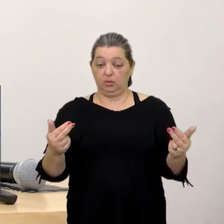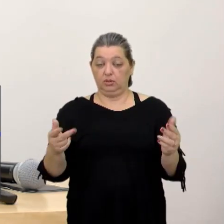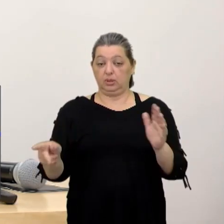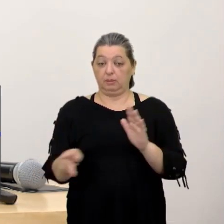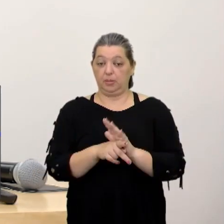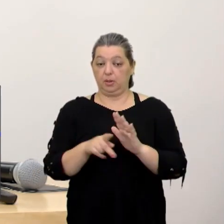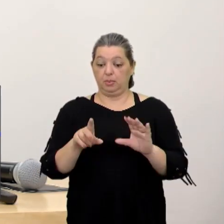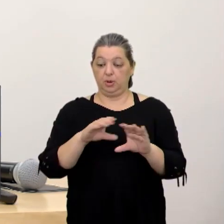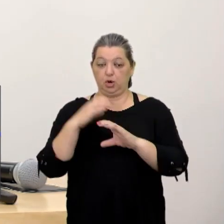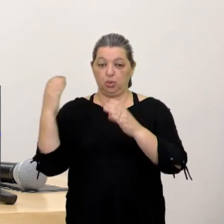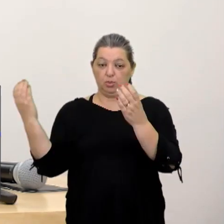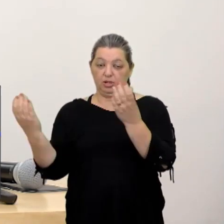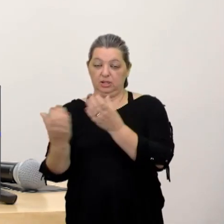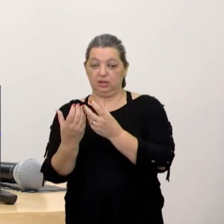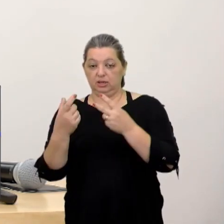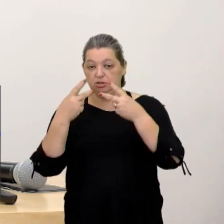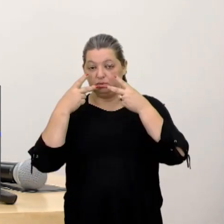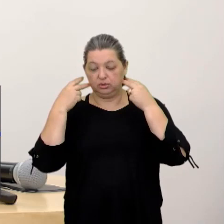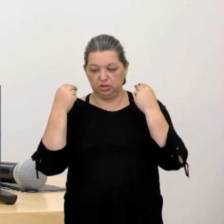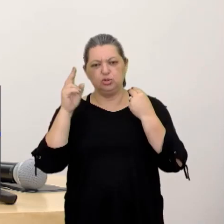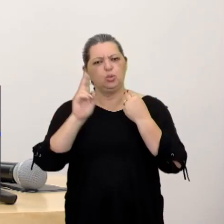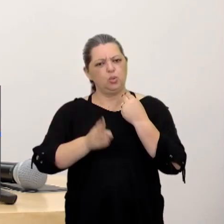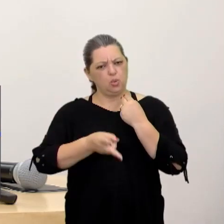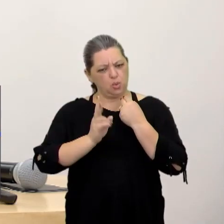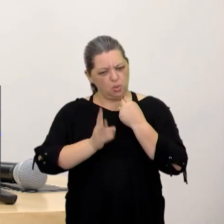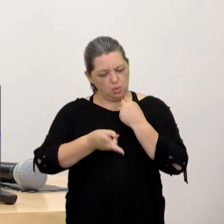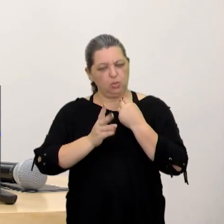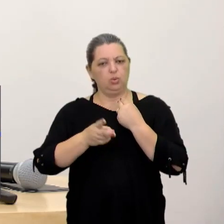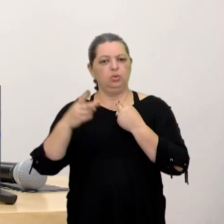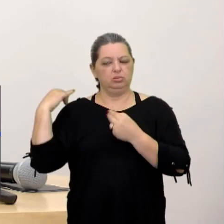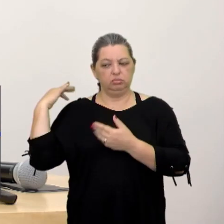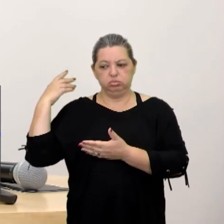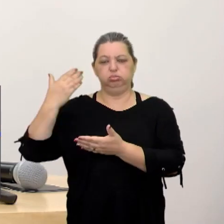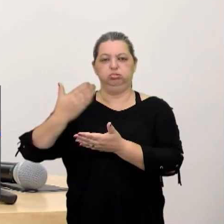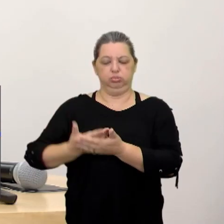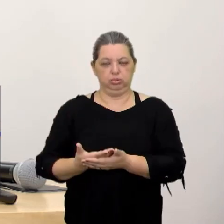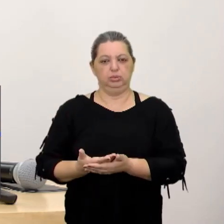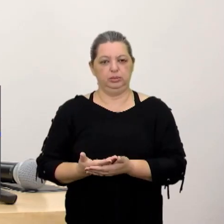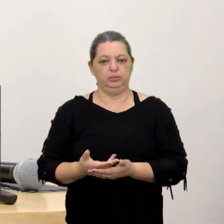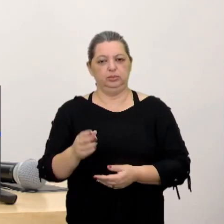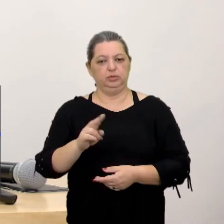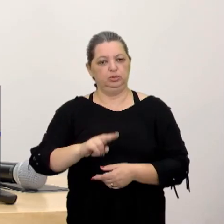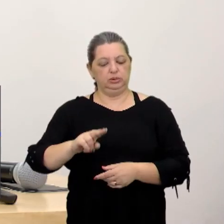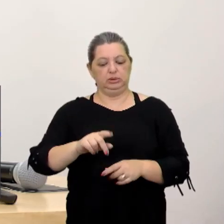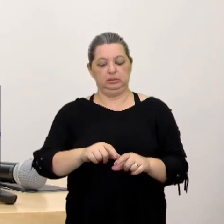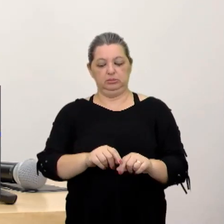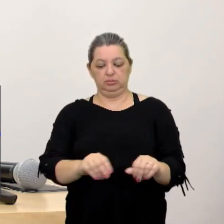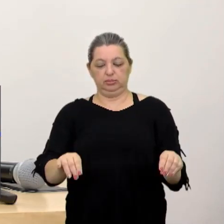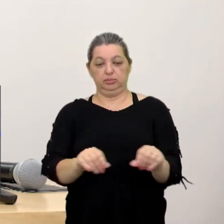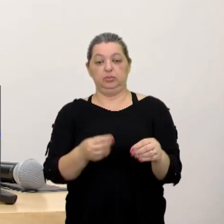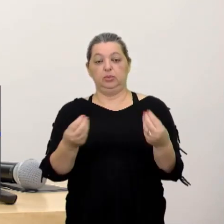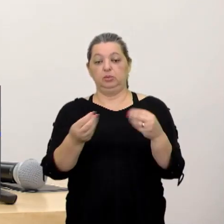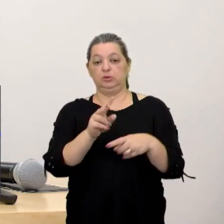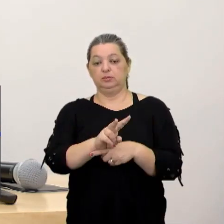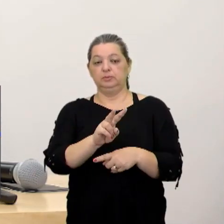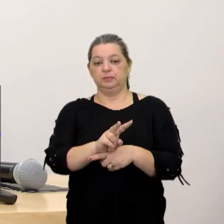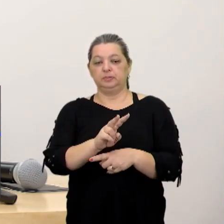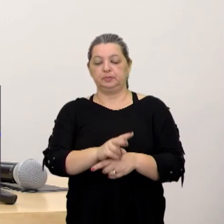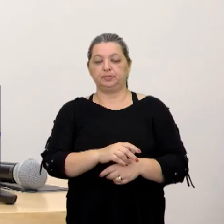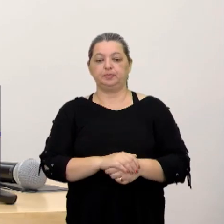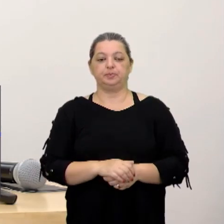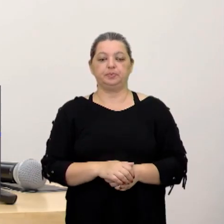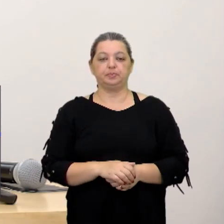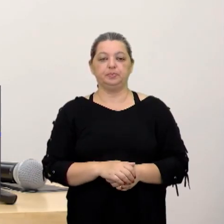próprias comunidades indígenas utilizam até hoje, né? Rotação de culturas e várias situações para manter, né, o solo